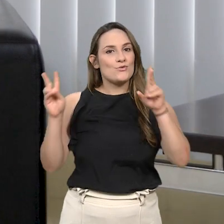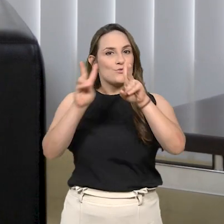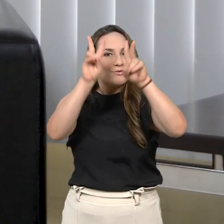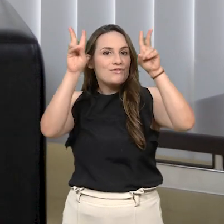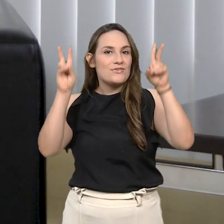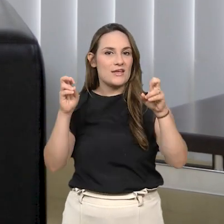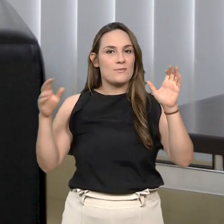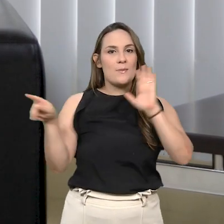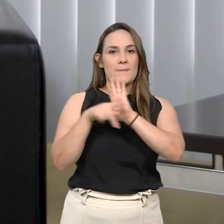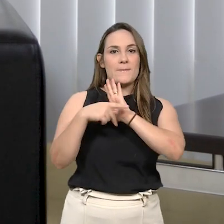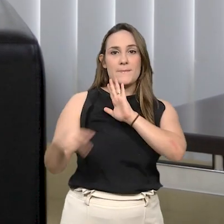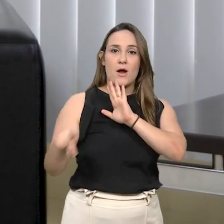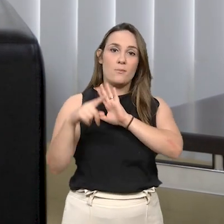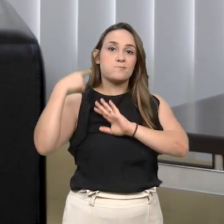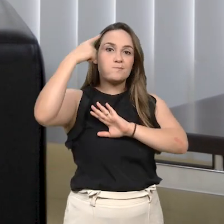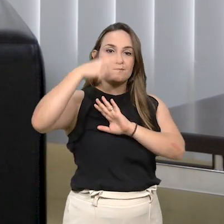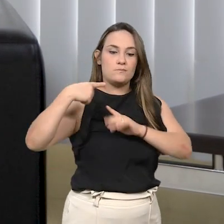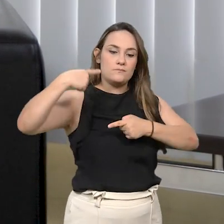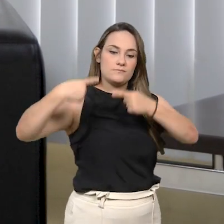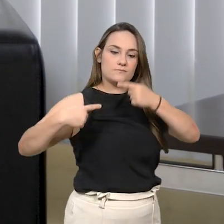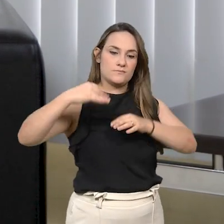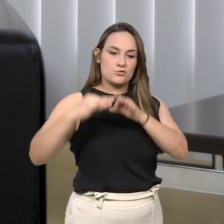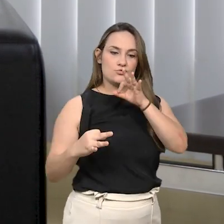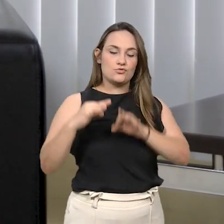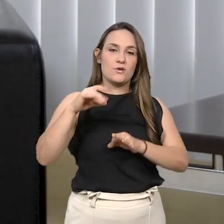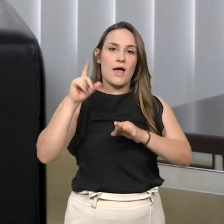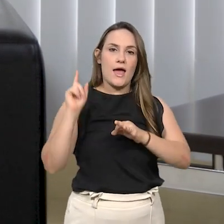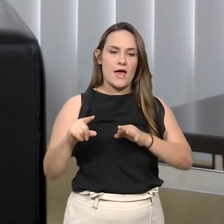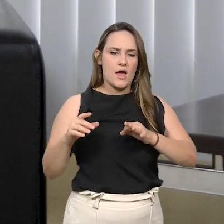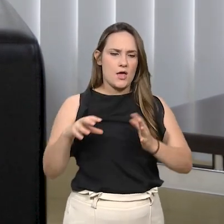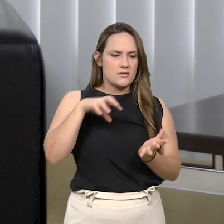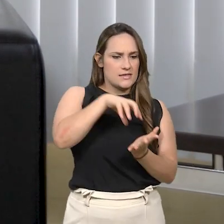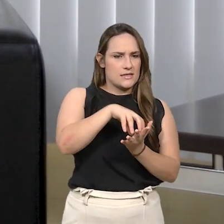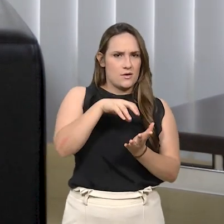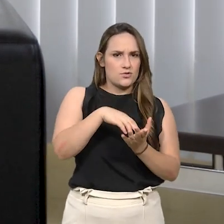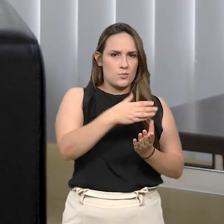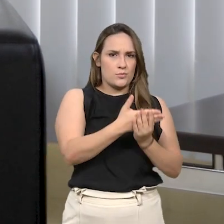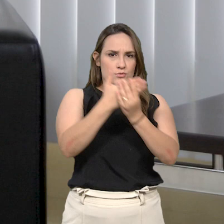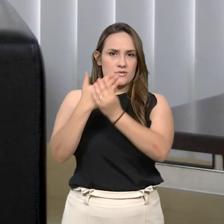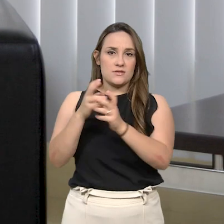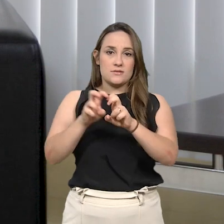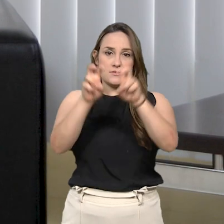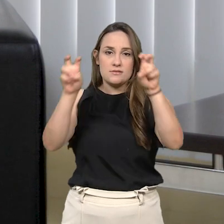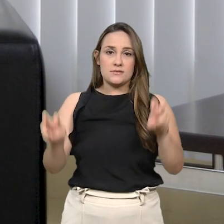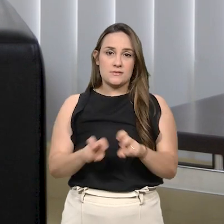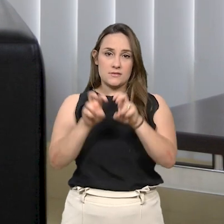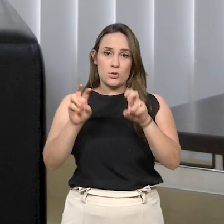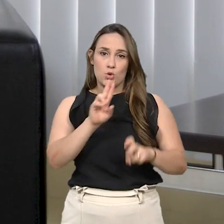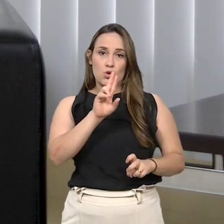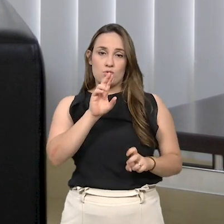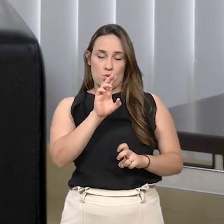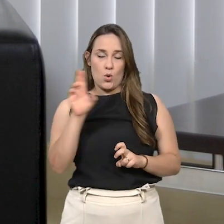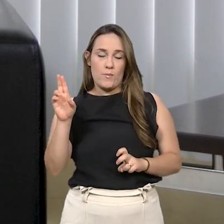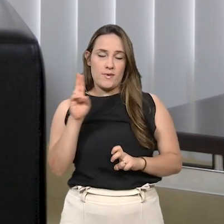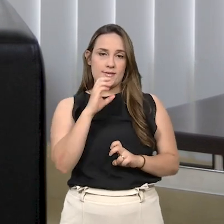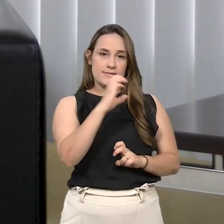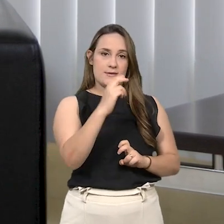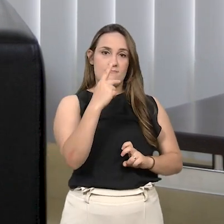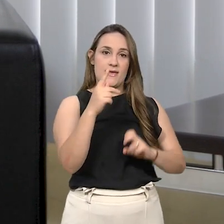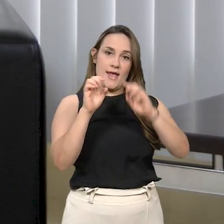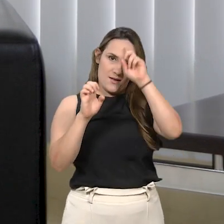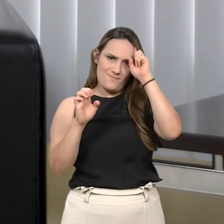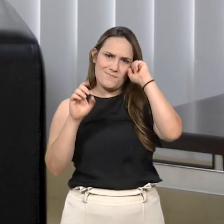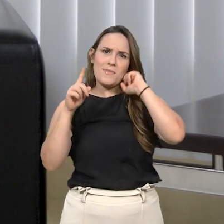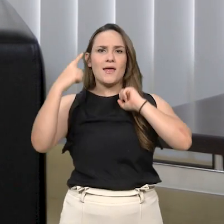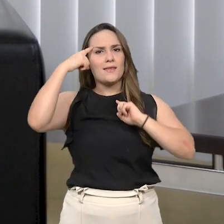O assunto que está no mérito da questão de hoje é a Central de Processamento Eletrônico, a CPE. A ideia surgiu